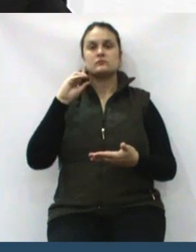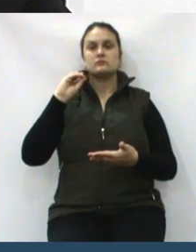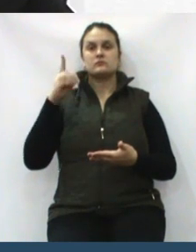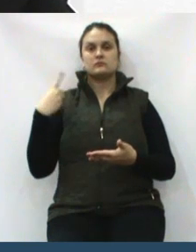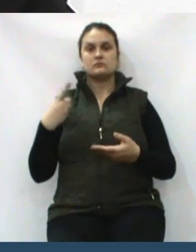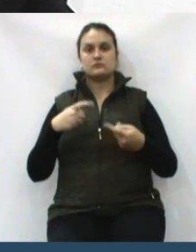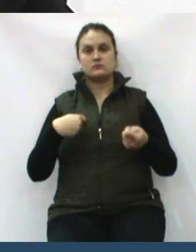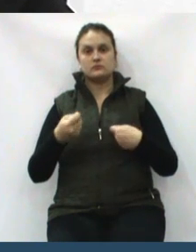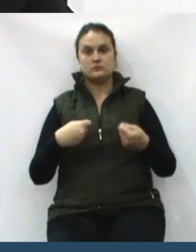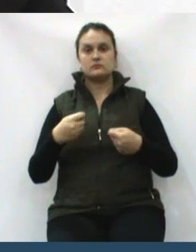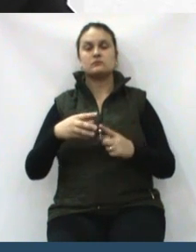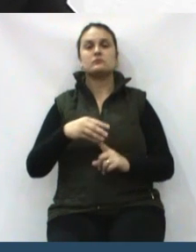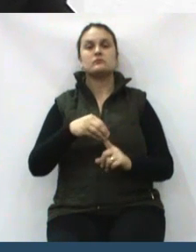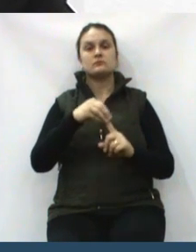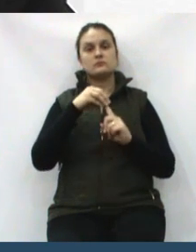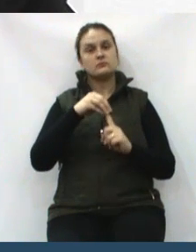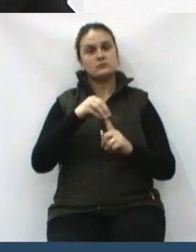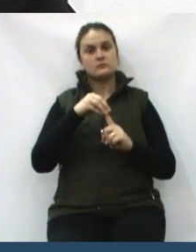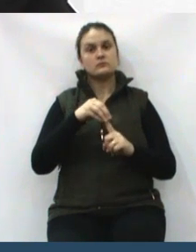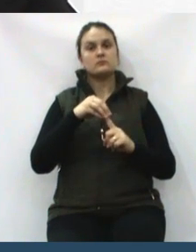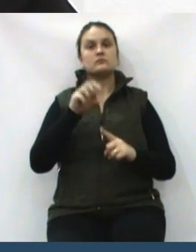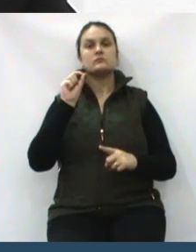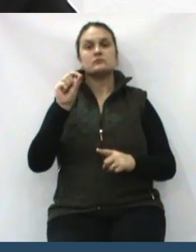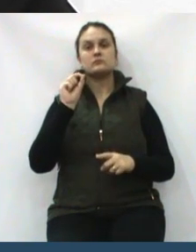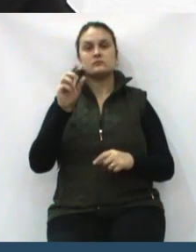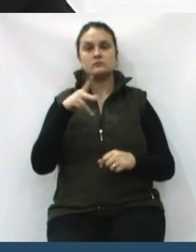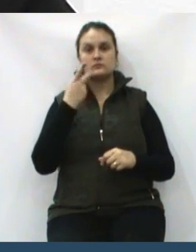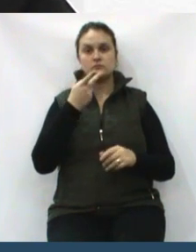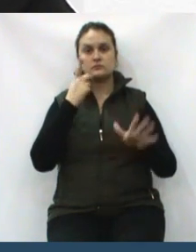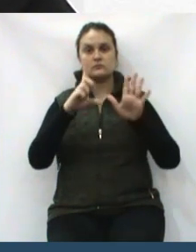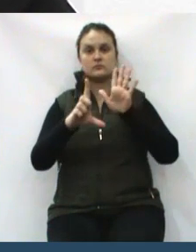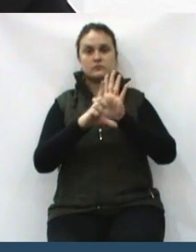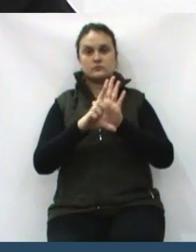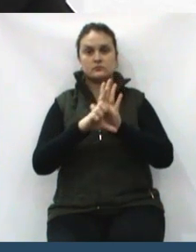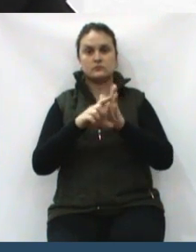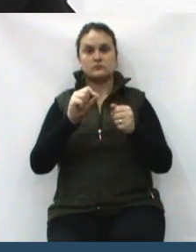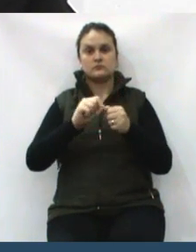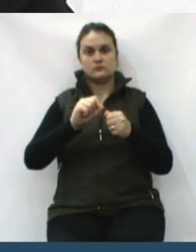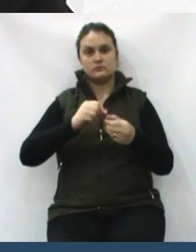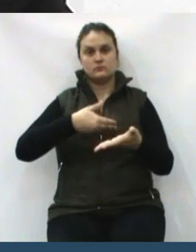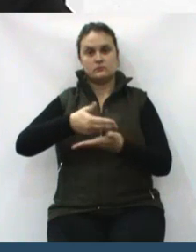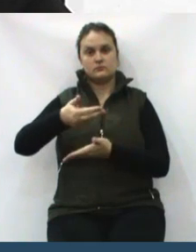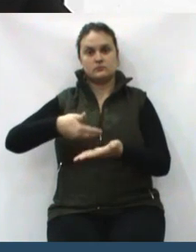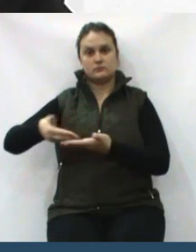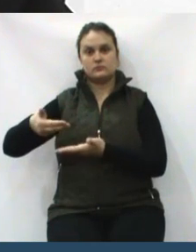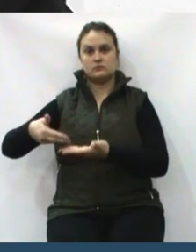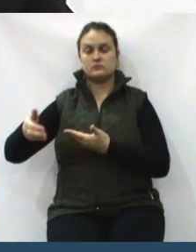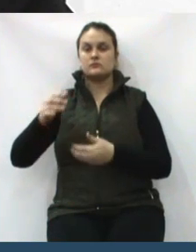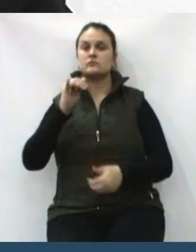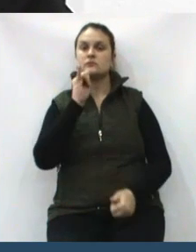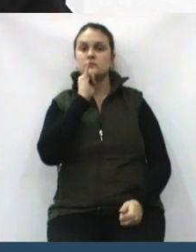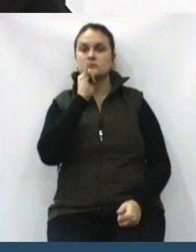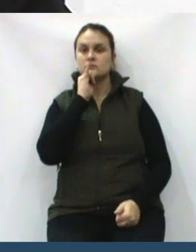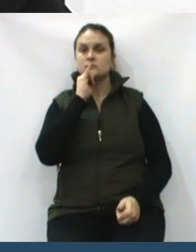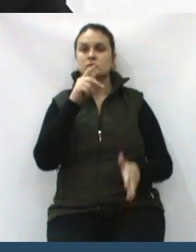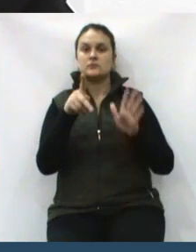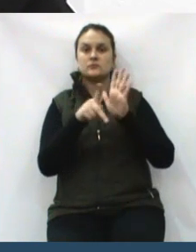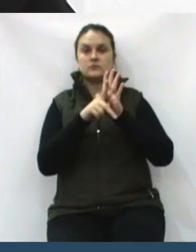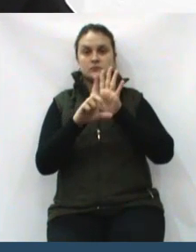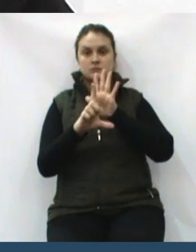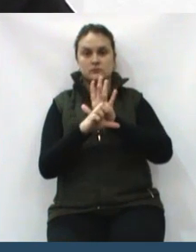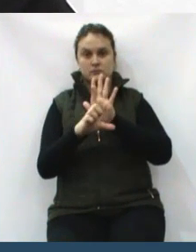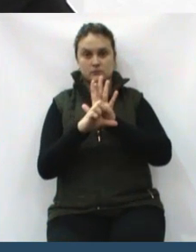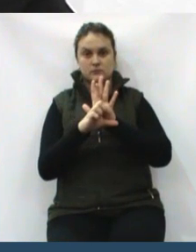administrativo, principalmente no que tange à lei de licitações. Por exemplo, a própria lei de